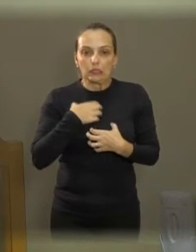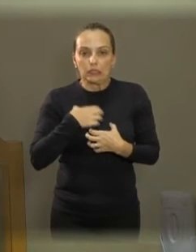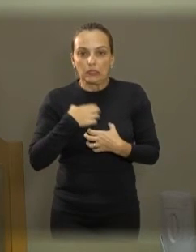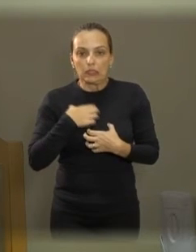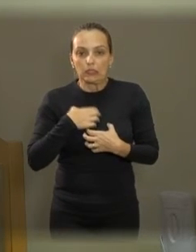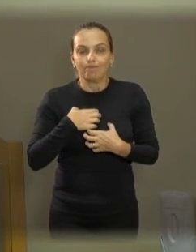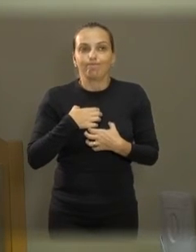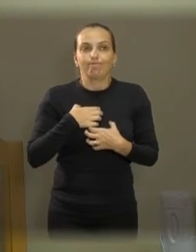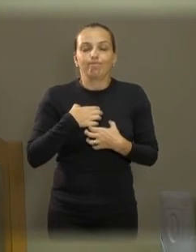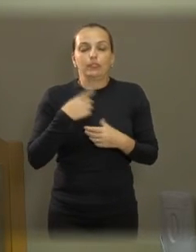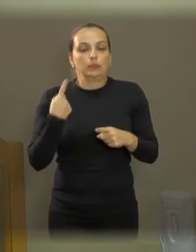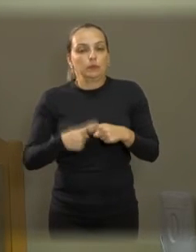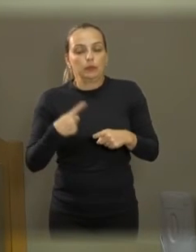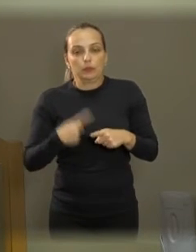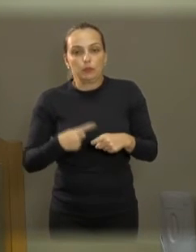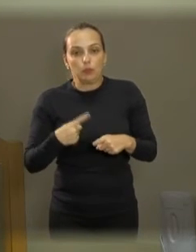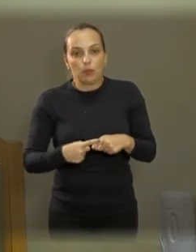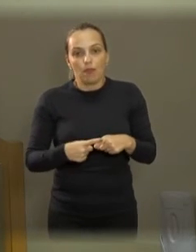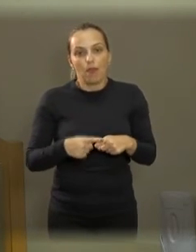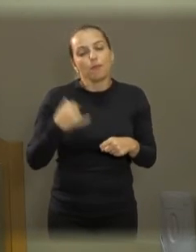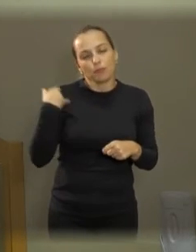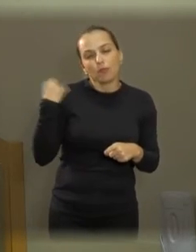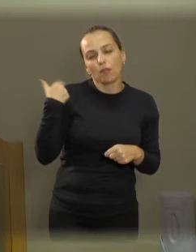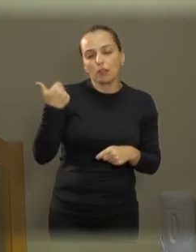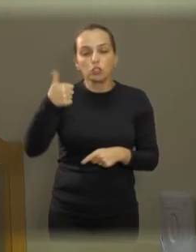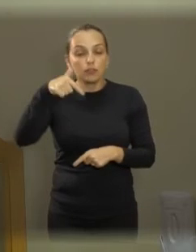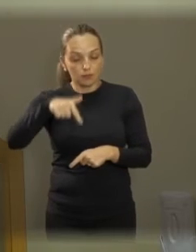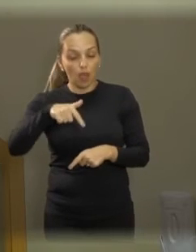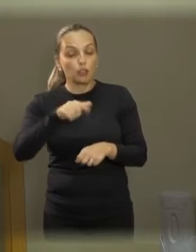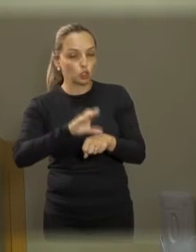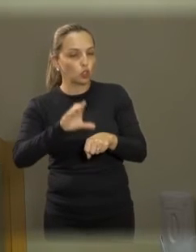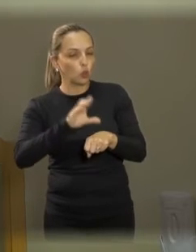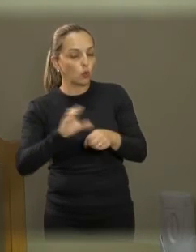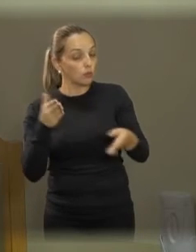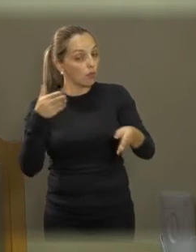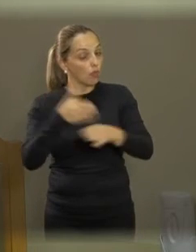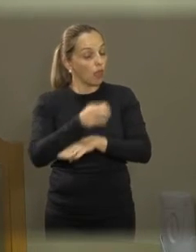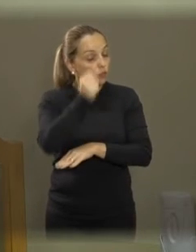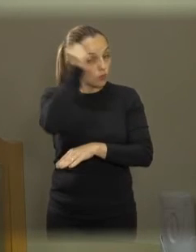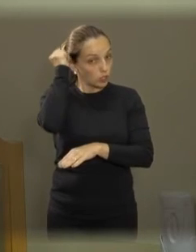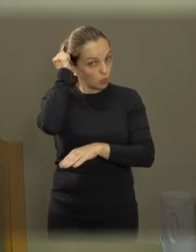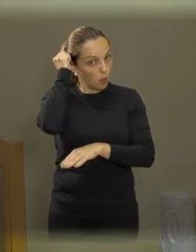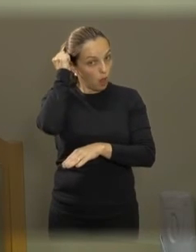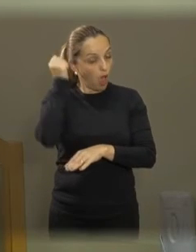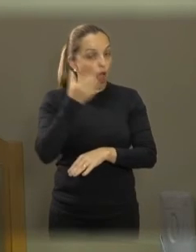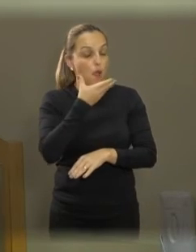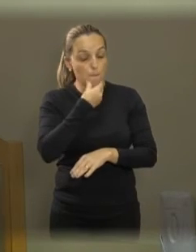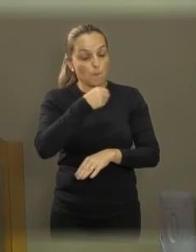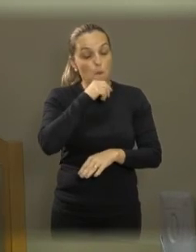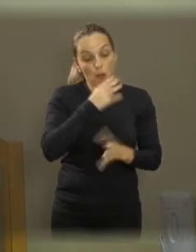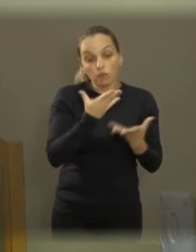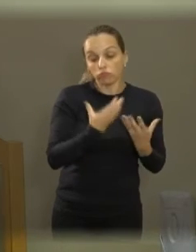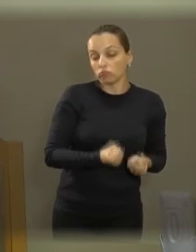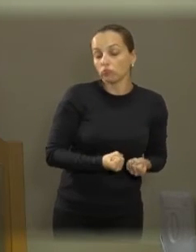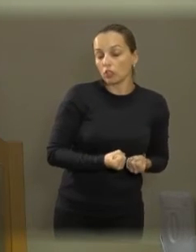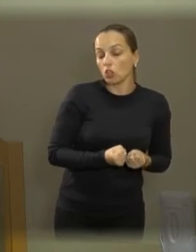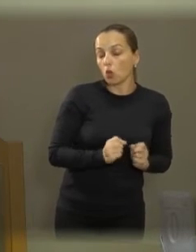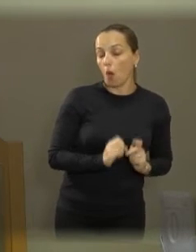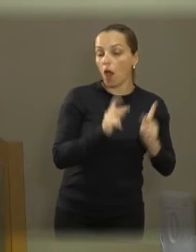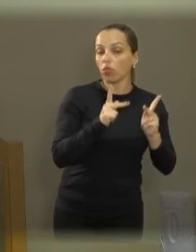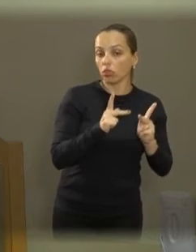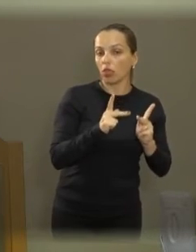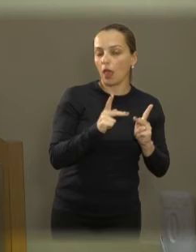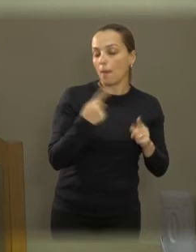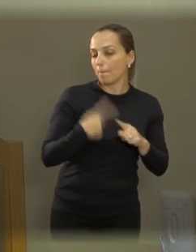período. Com 17 anos, vou fazer o cursinho. Só o cursinho. Meu pai permitiu. Que ótimo. Né?